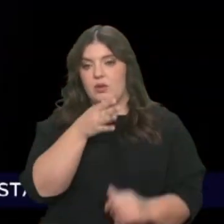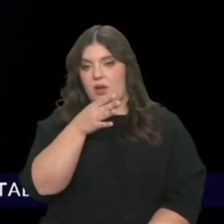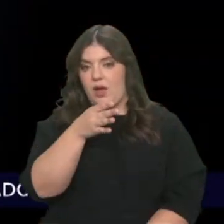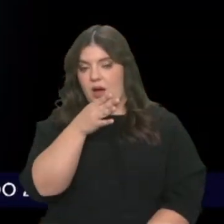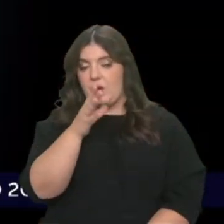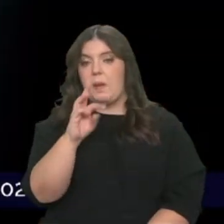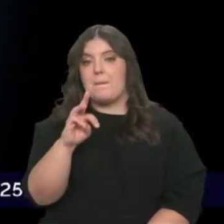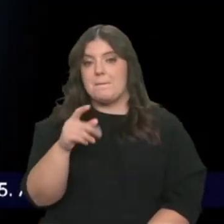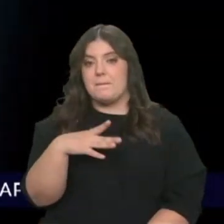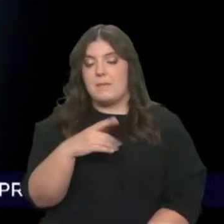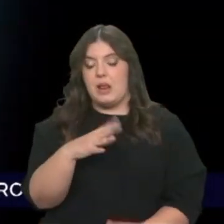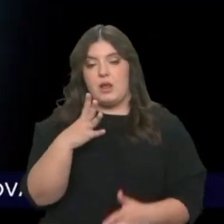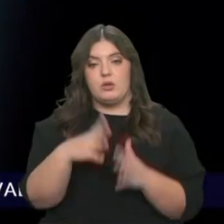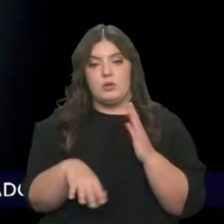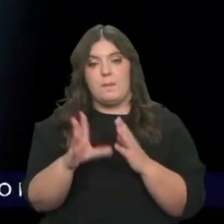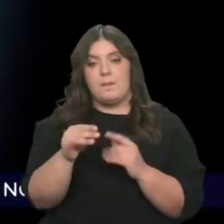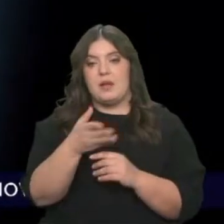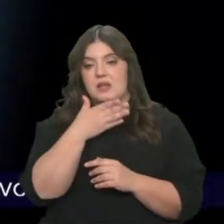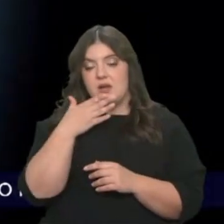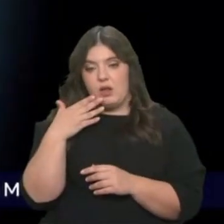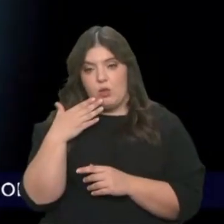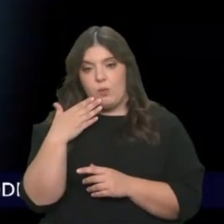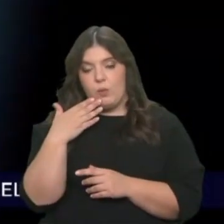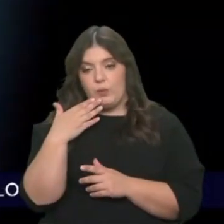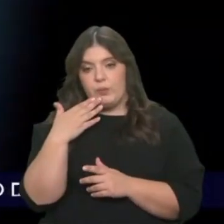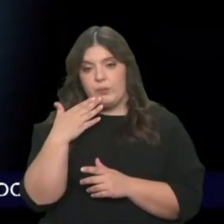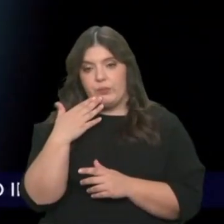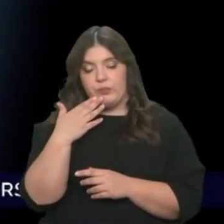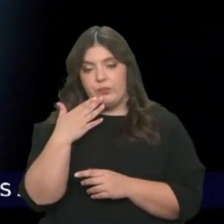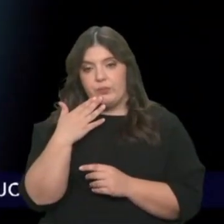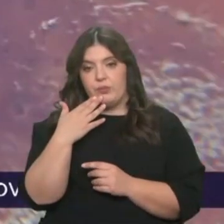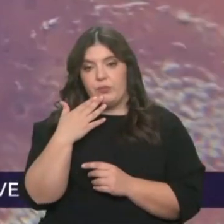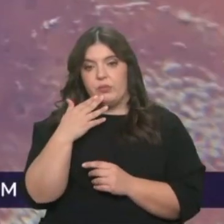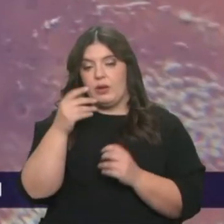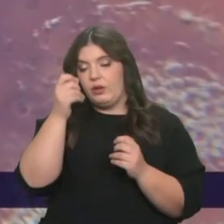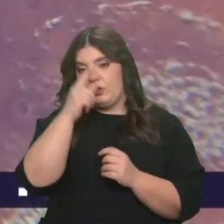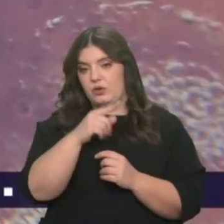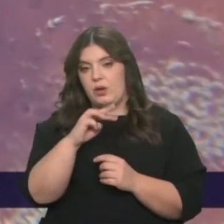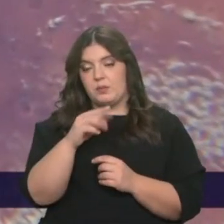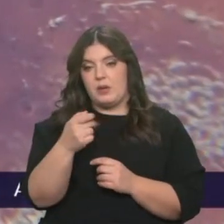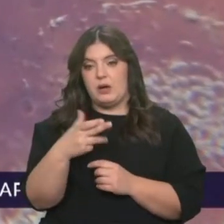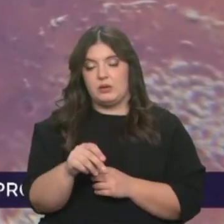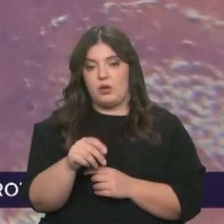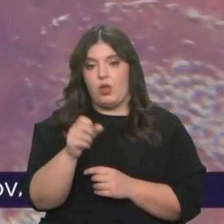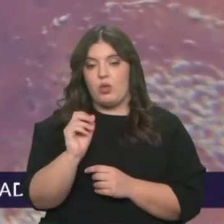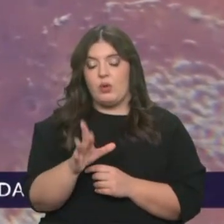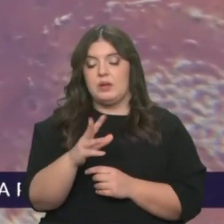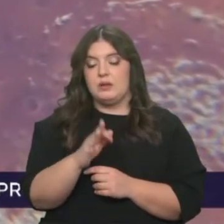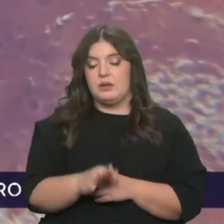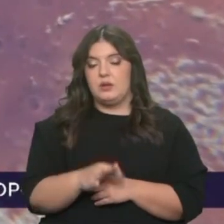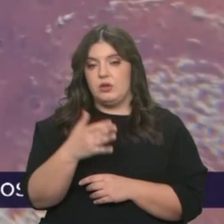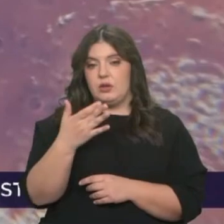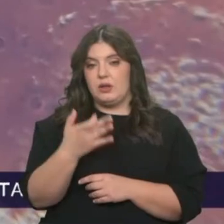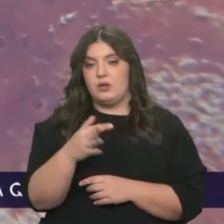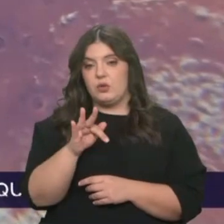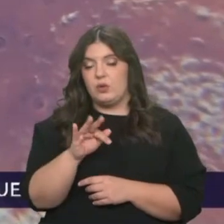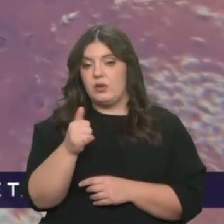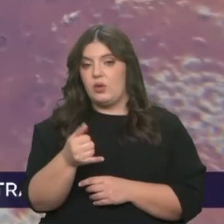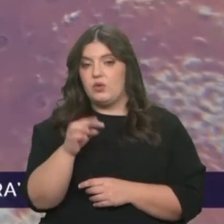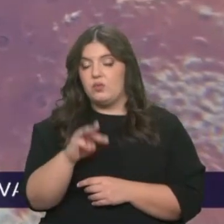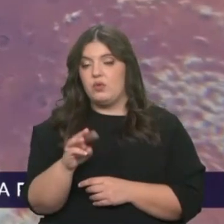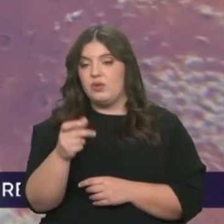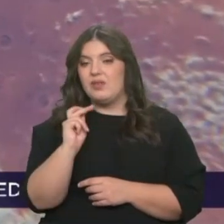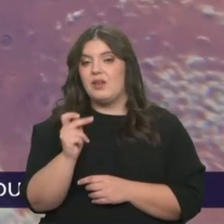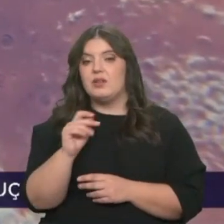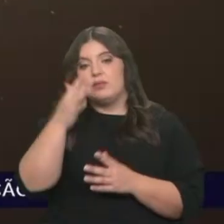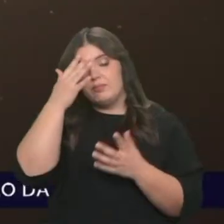em Marte aconteceu muito mais cedo na história de Marte do que há 742 milhões de anos. Então, qual é que é aqui